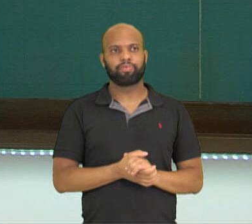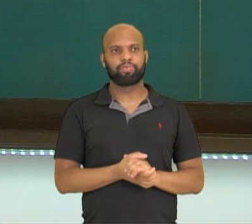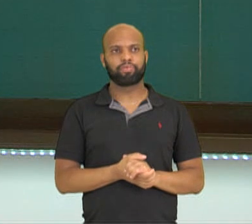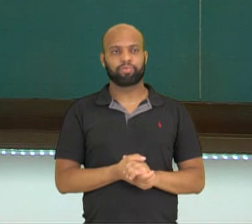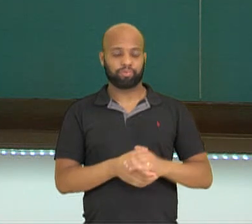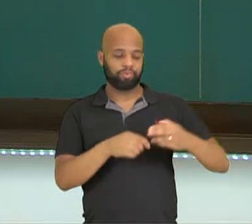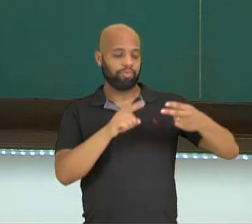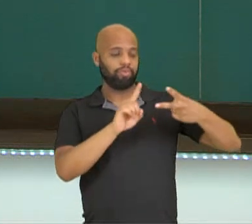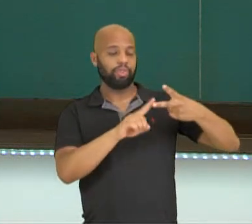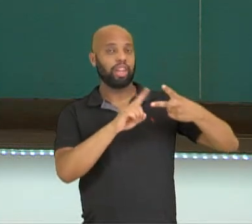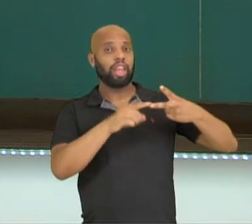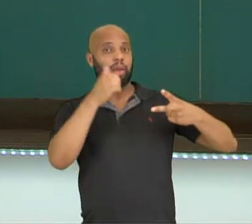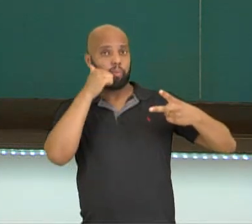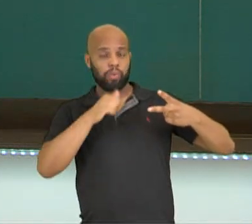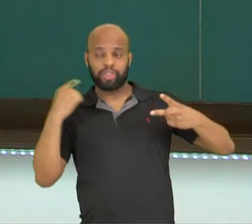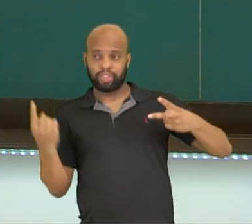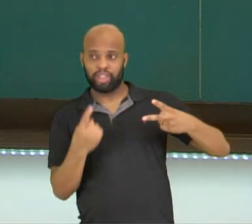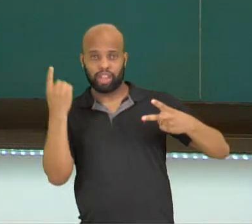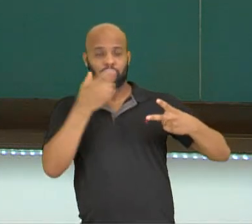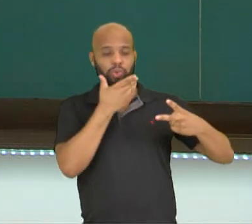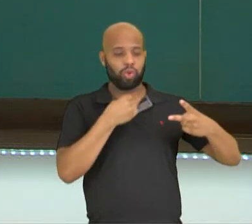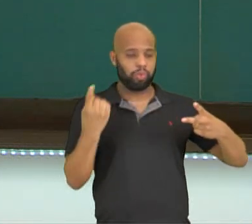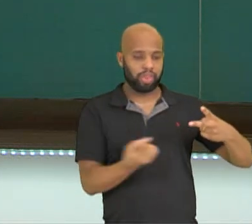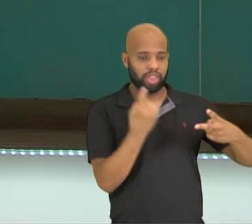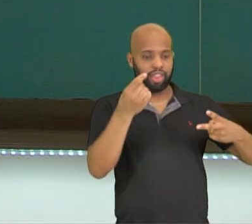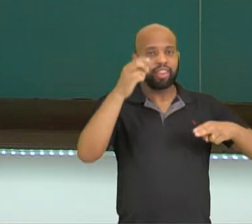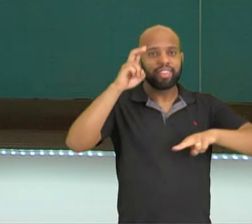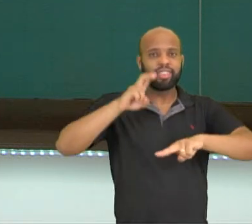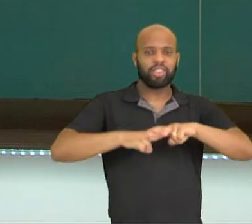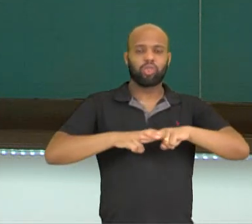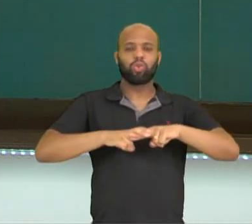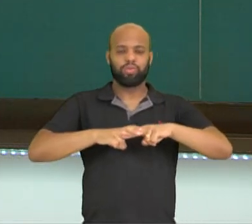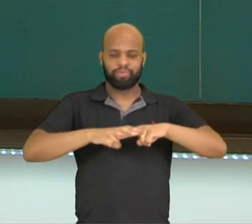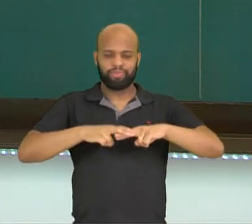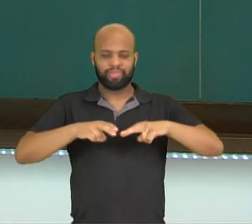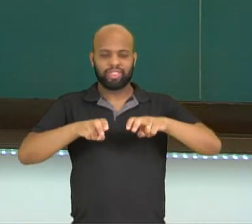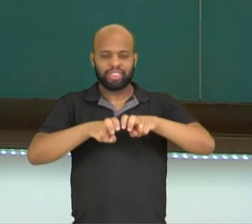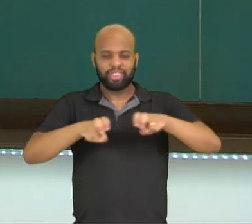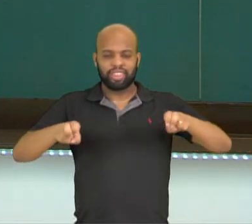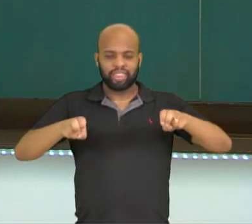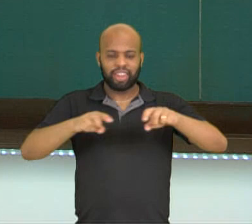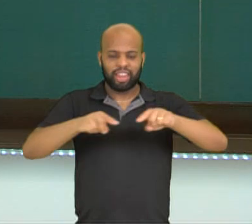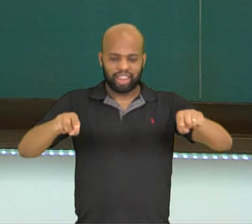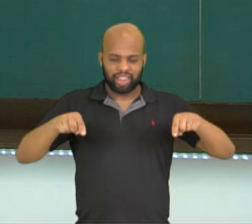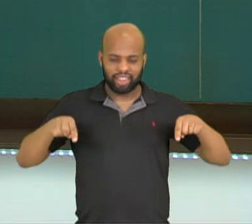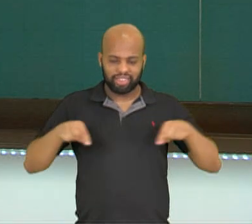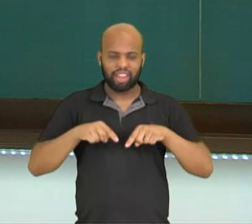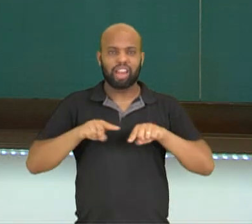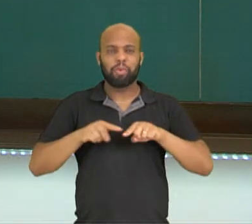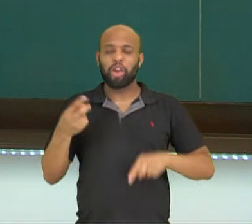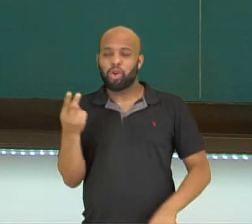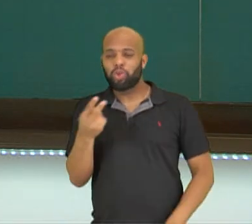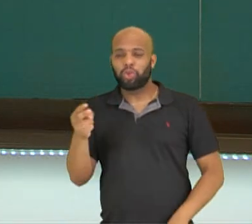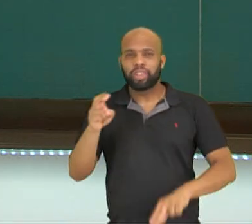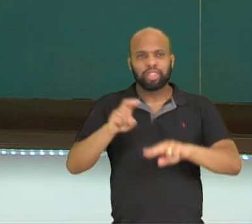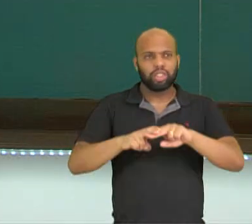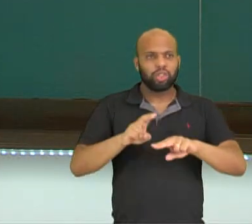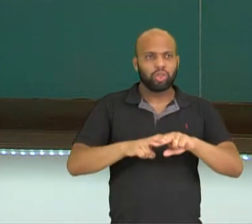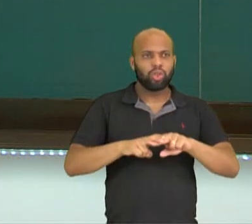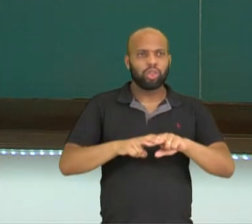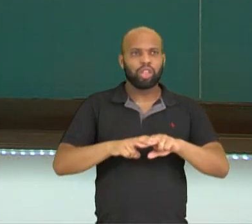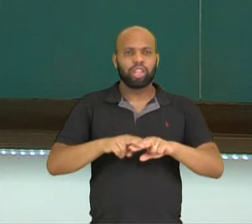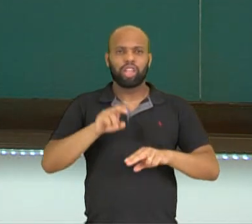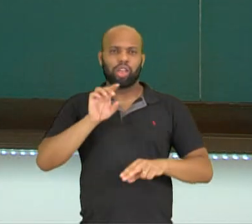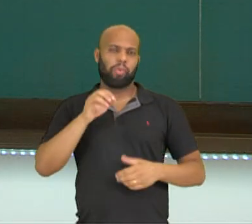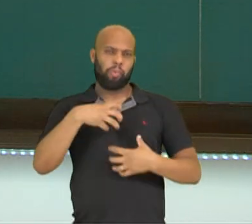moça alta e o rapaz alto sentou-se na sala. Opa, mas é aqui. Se os dois se sentaram, eu não posso me referir ao verbo